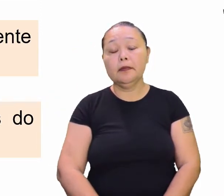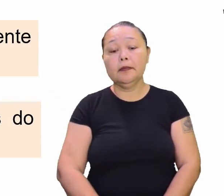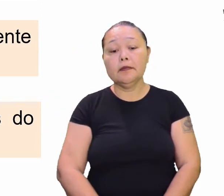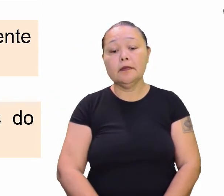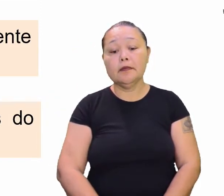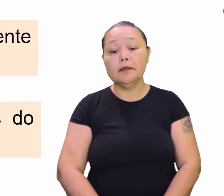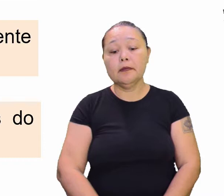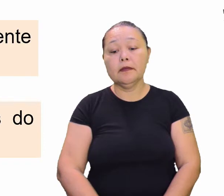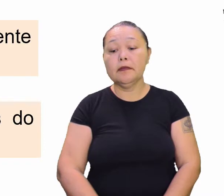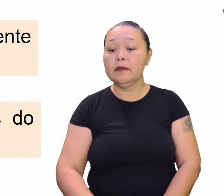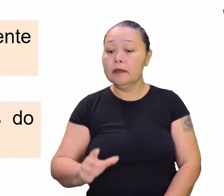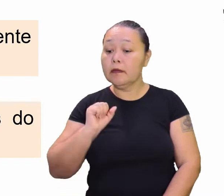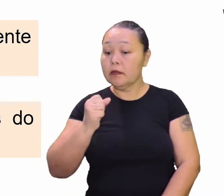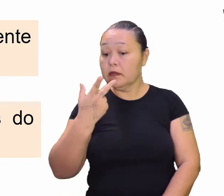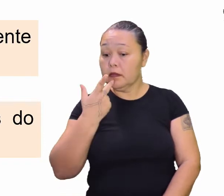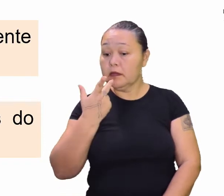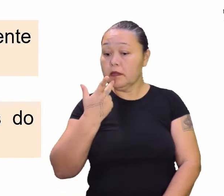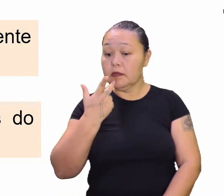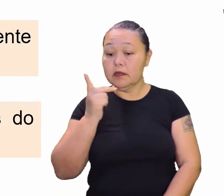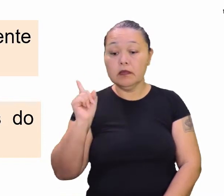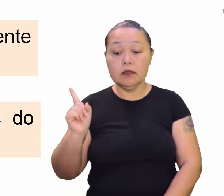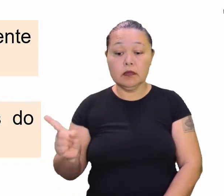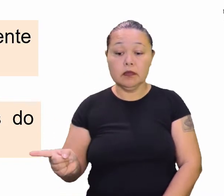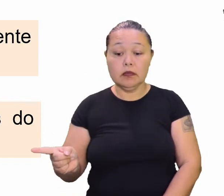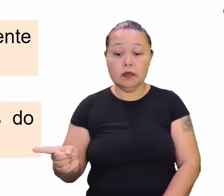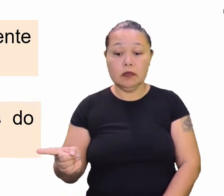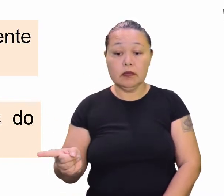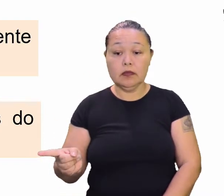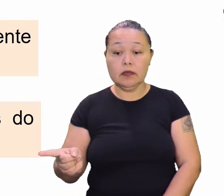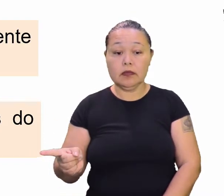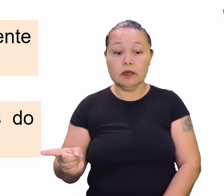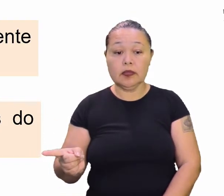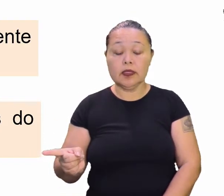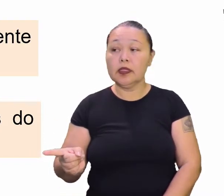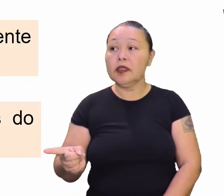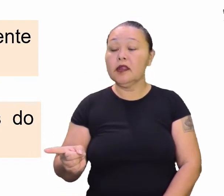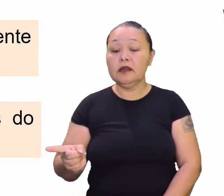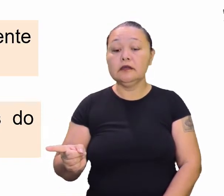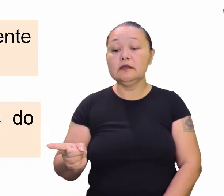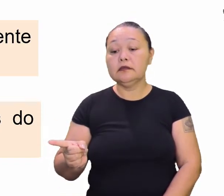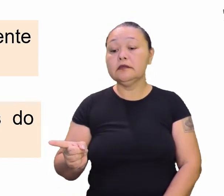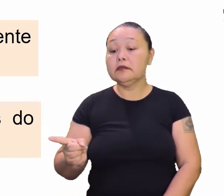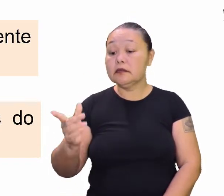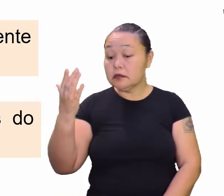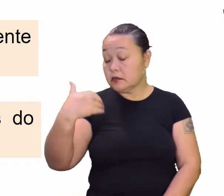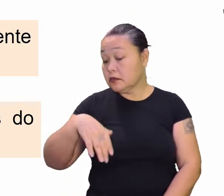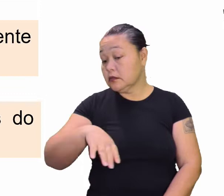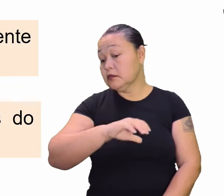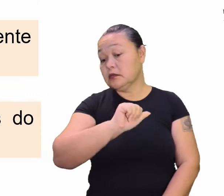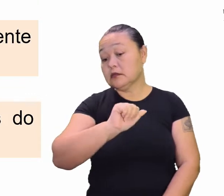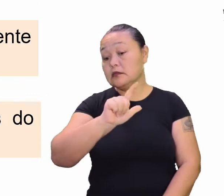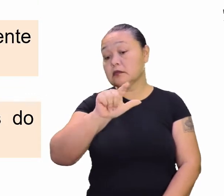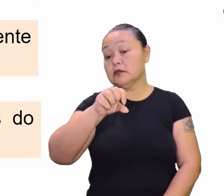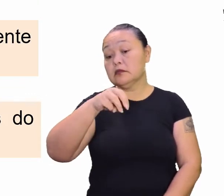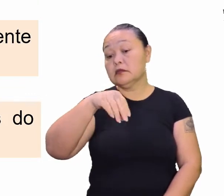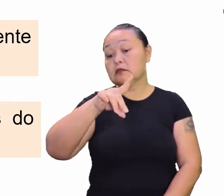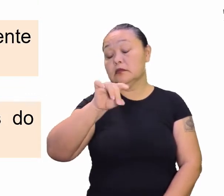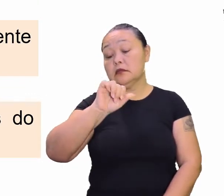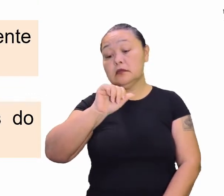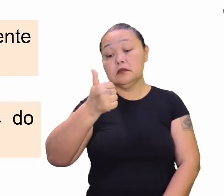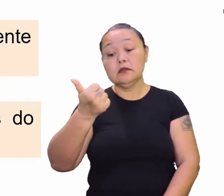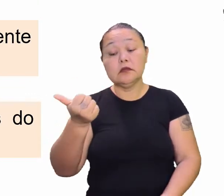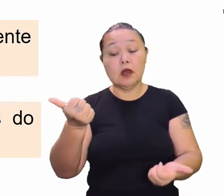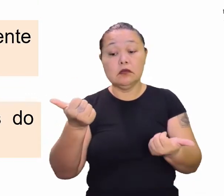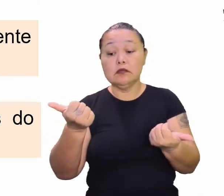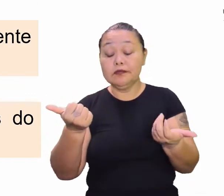Podemos até falar, Rogério, que é uma calamidade, é Isso um mesmo.